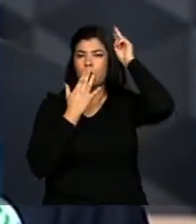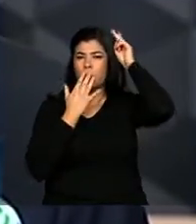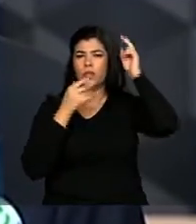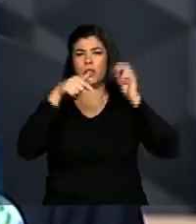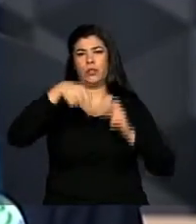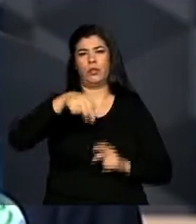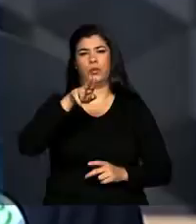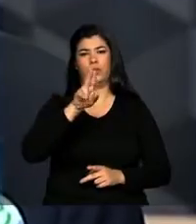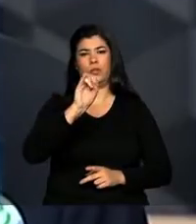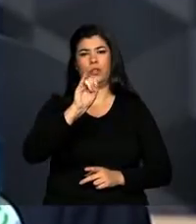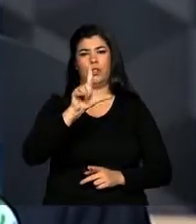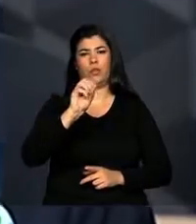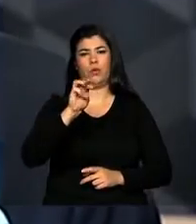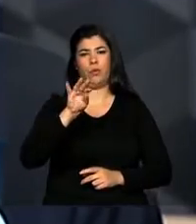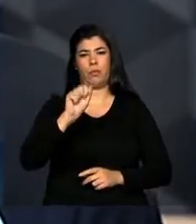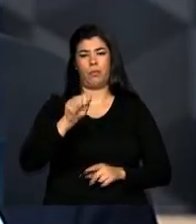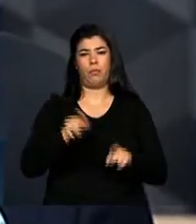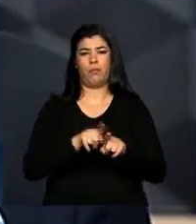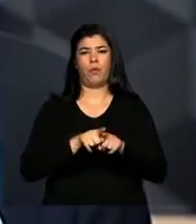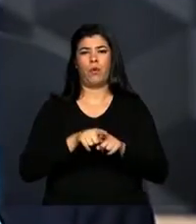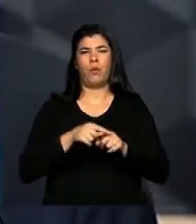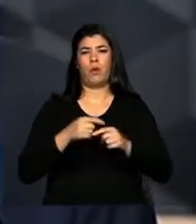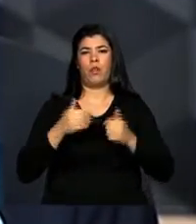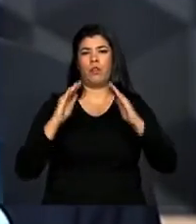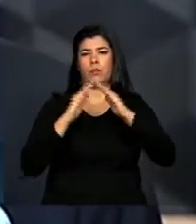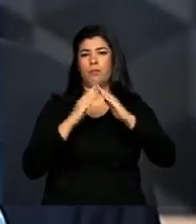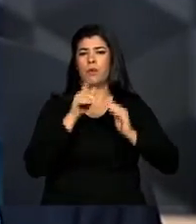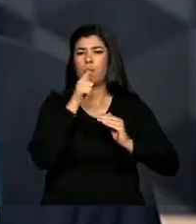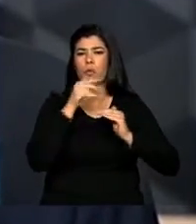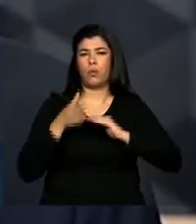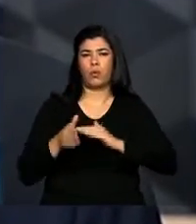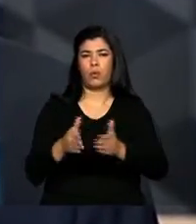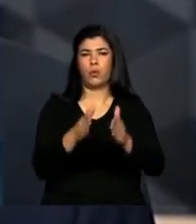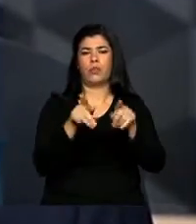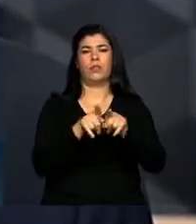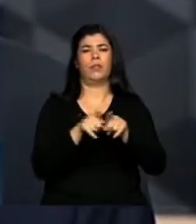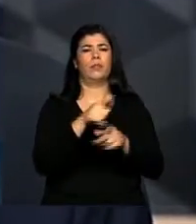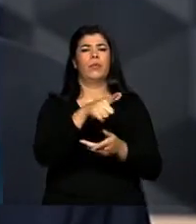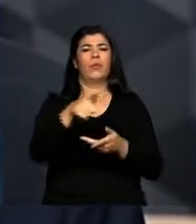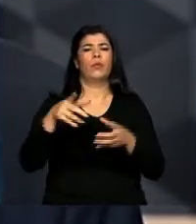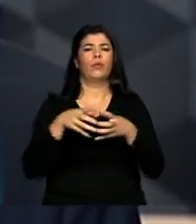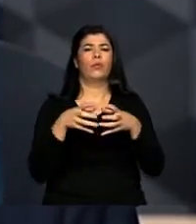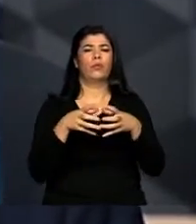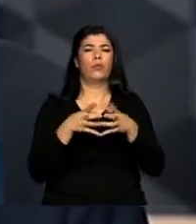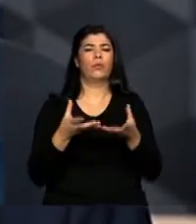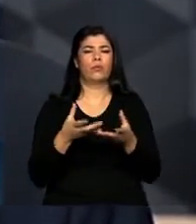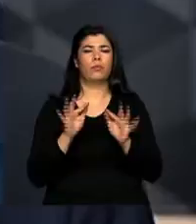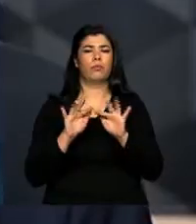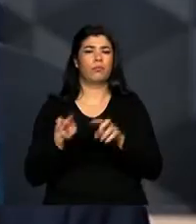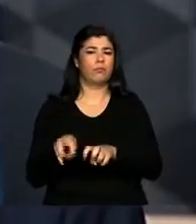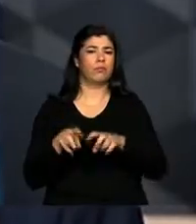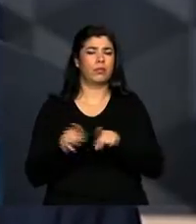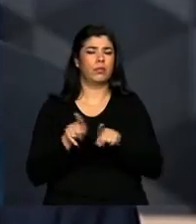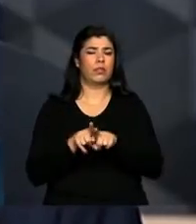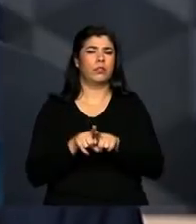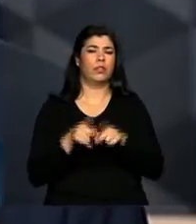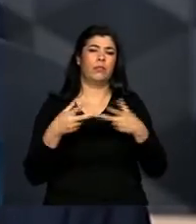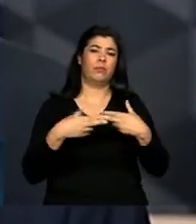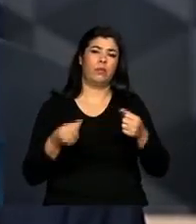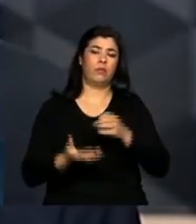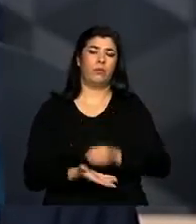ribeirinhos, extrativistas, enfim, um conjunto de políticas públicas, de ações de apoio